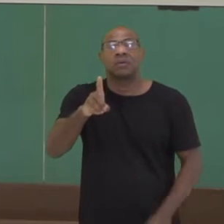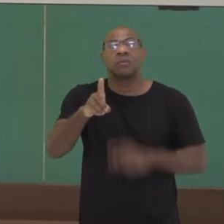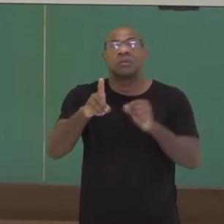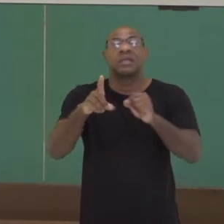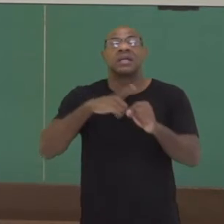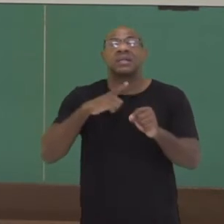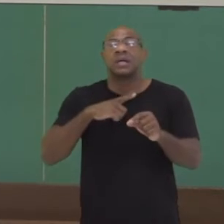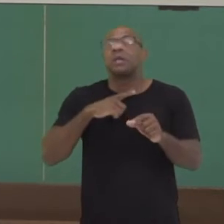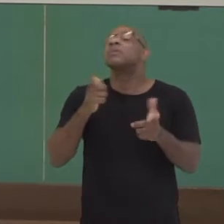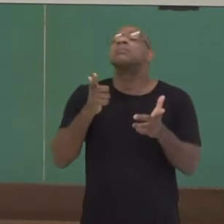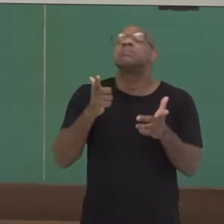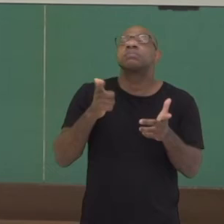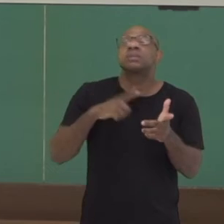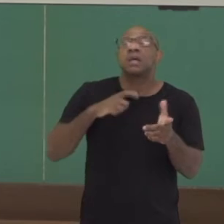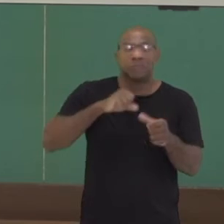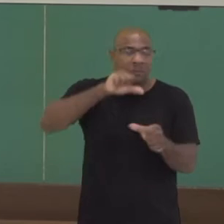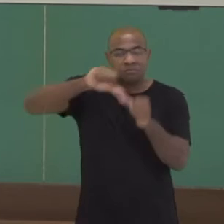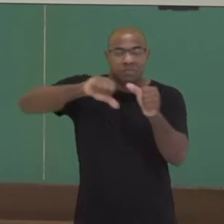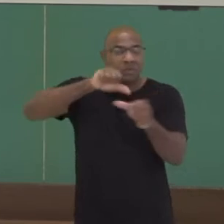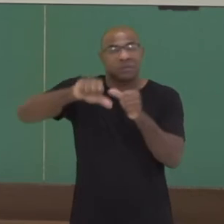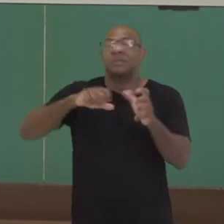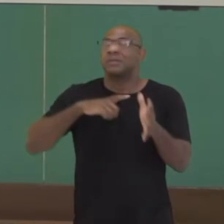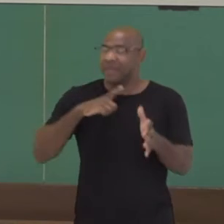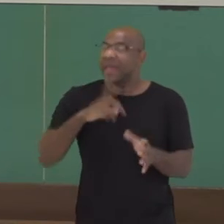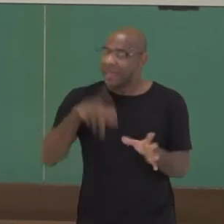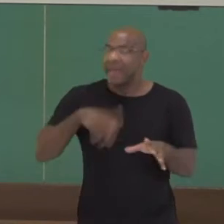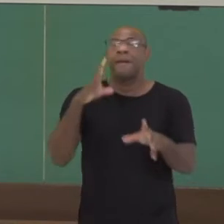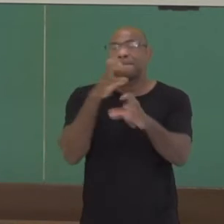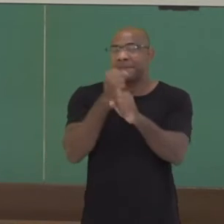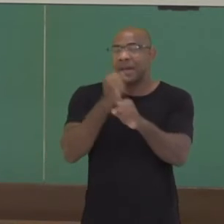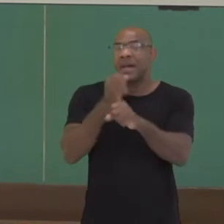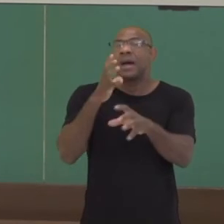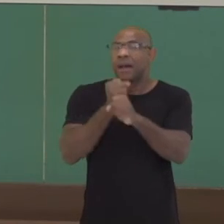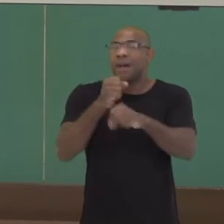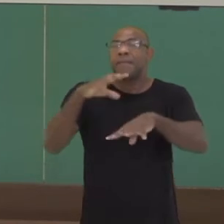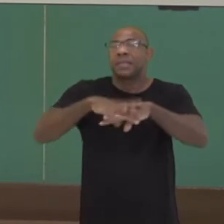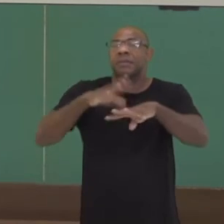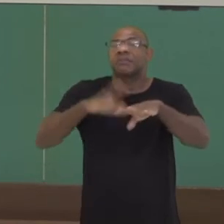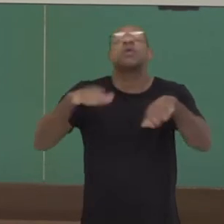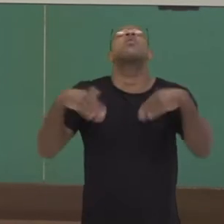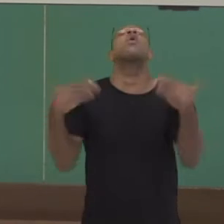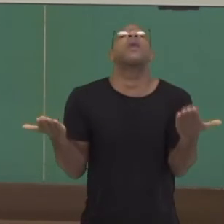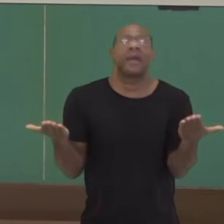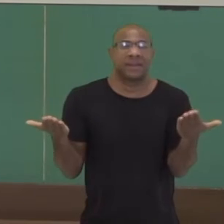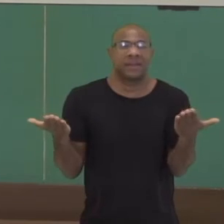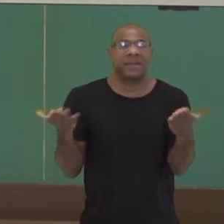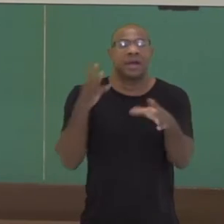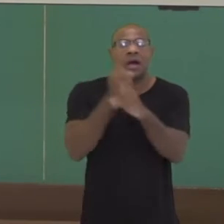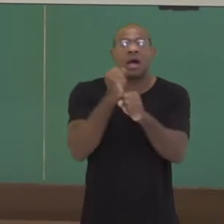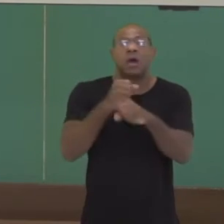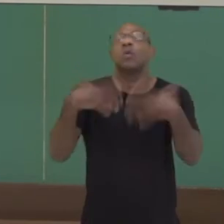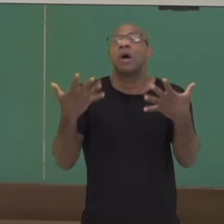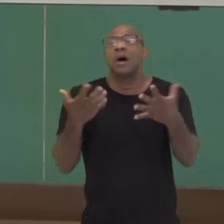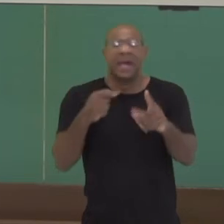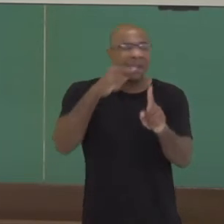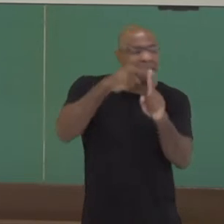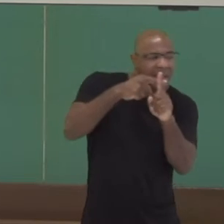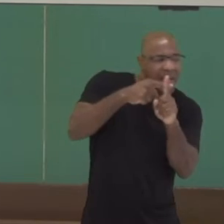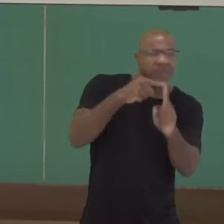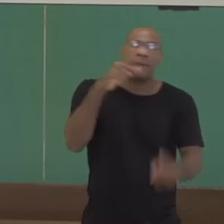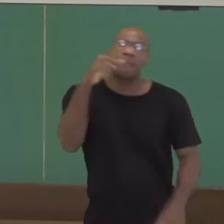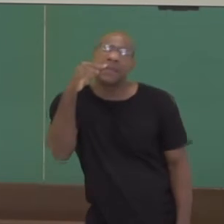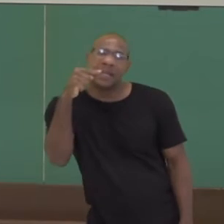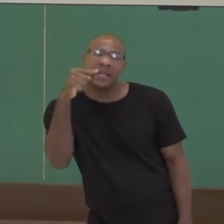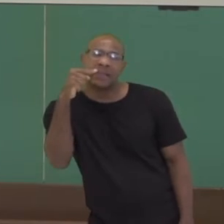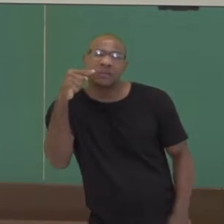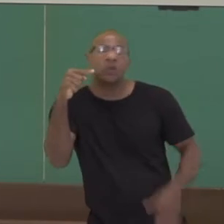está remetindo a uma operação matemática. Qual é essa operação? Será que é a operação de mais? Será que é a